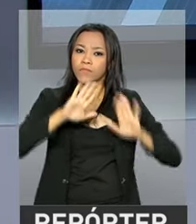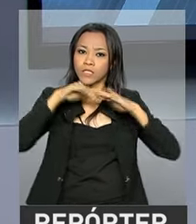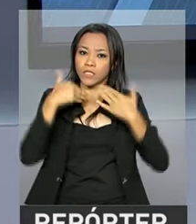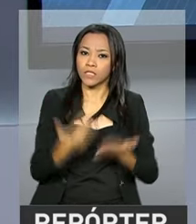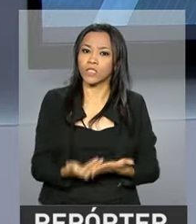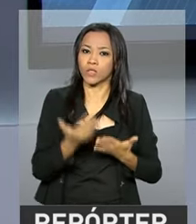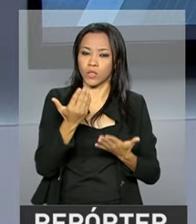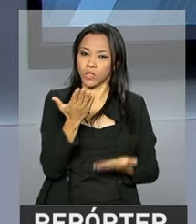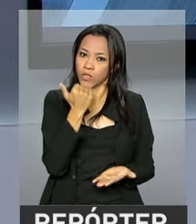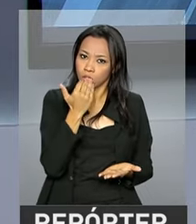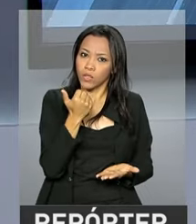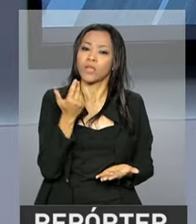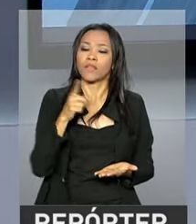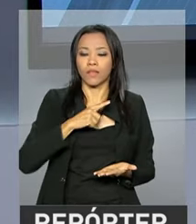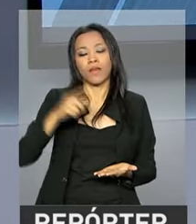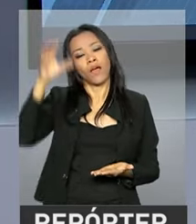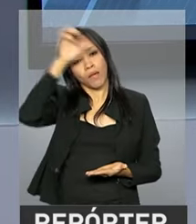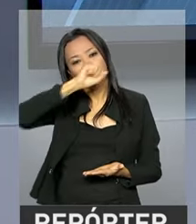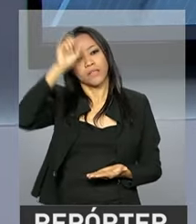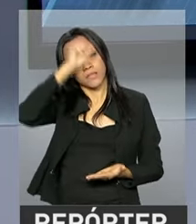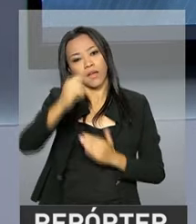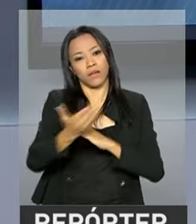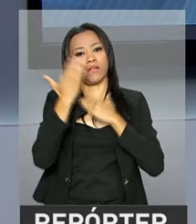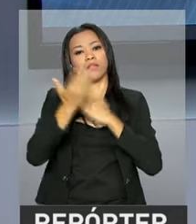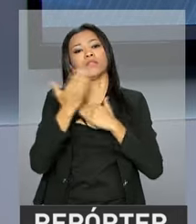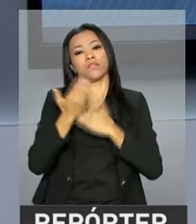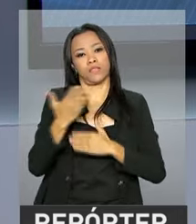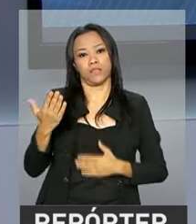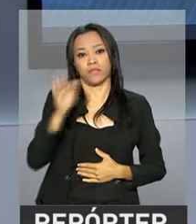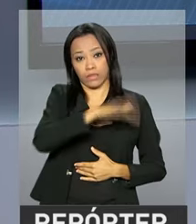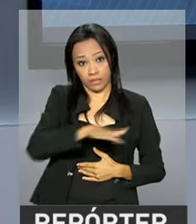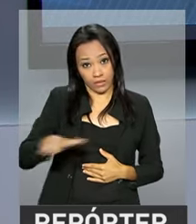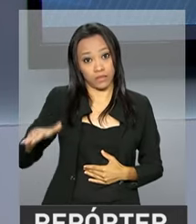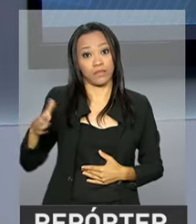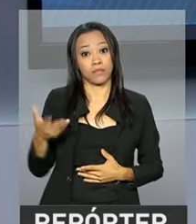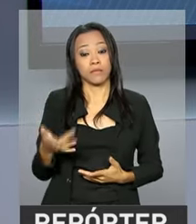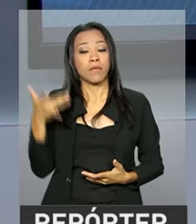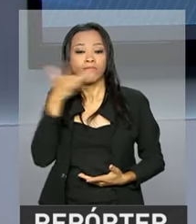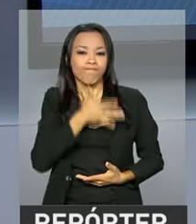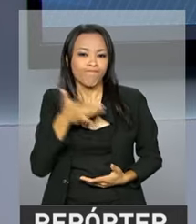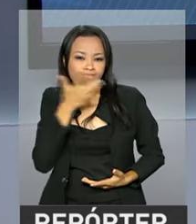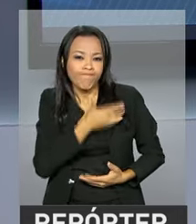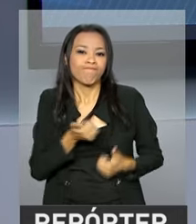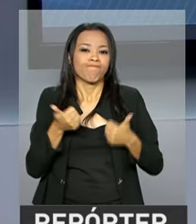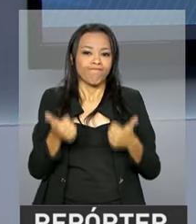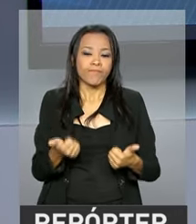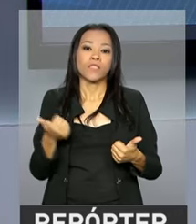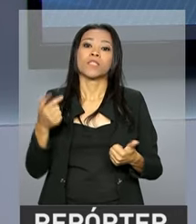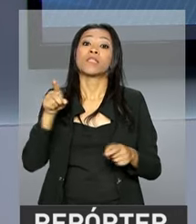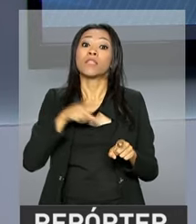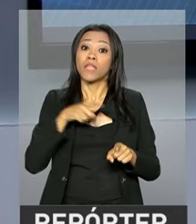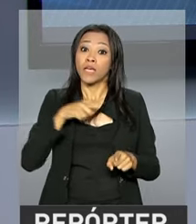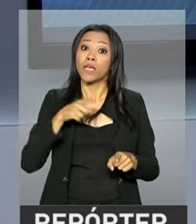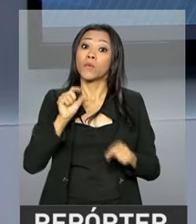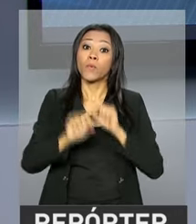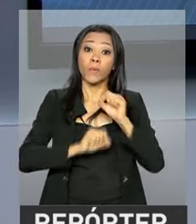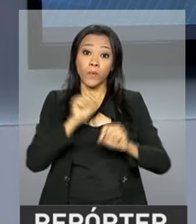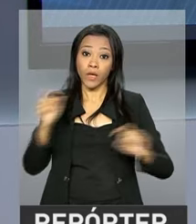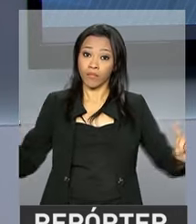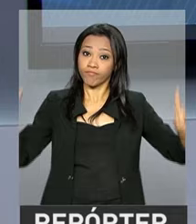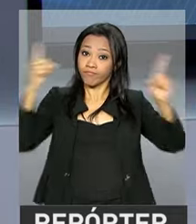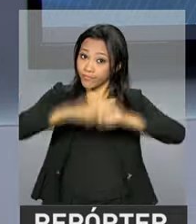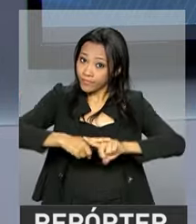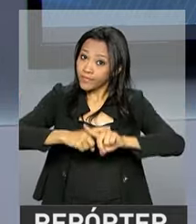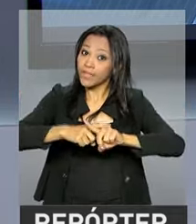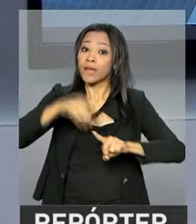influência direta na aprendizagem em sala de aula. E para que as crianças apreciem ainda mais esse momento, um concurso está incentivando